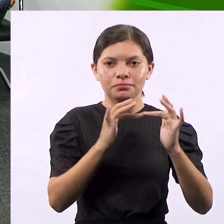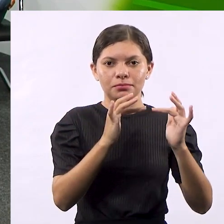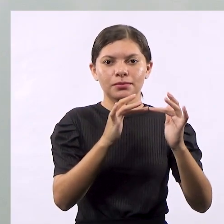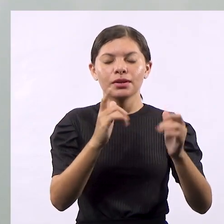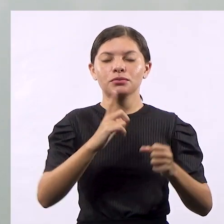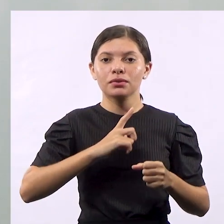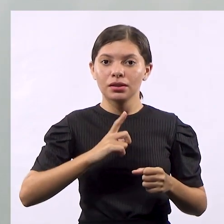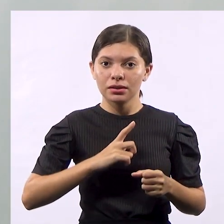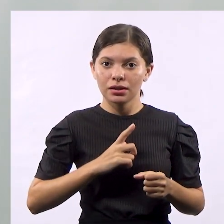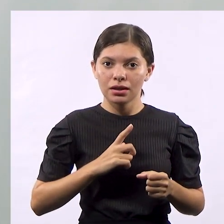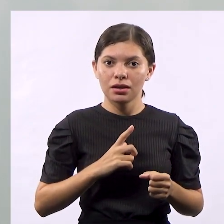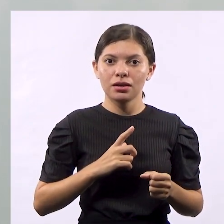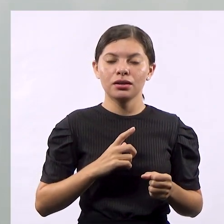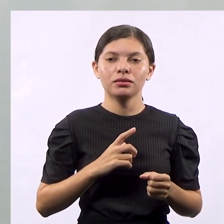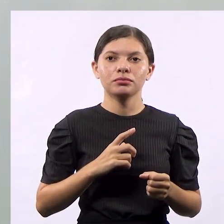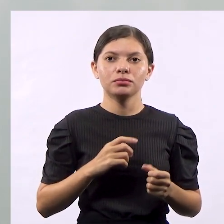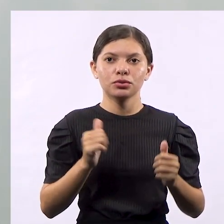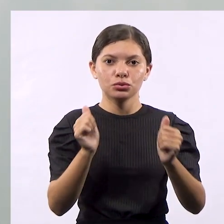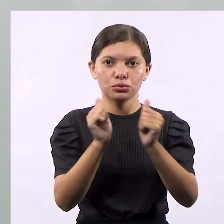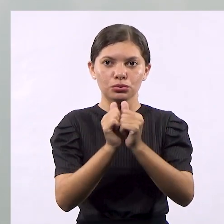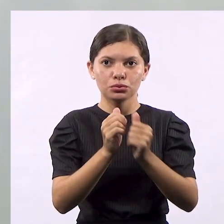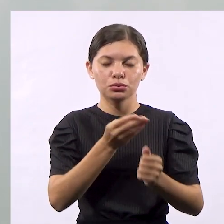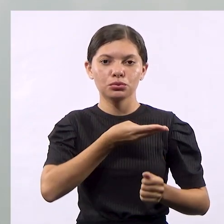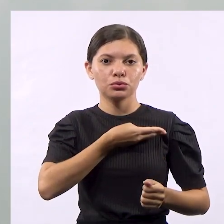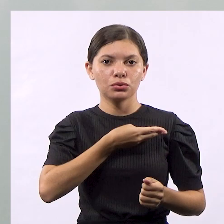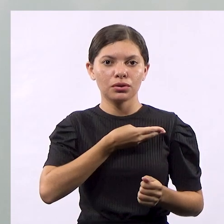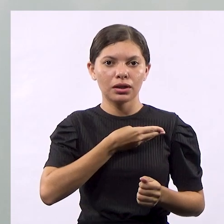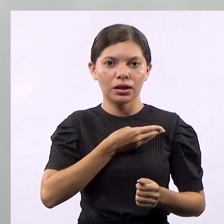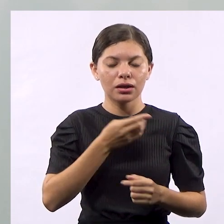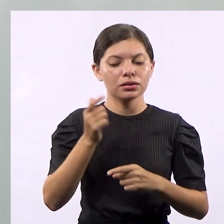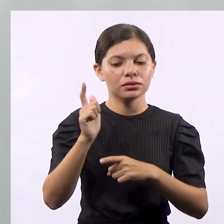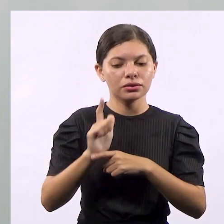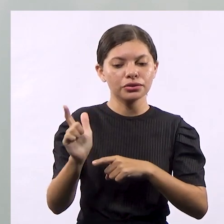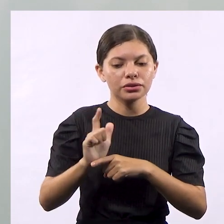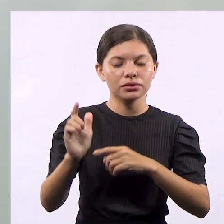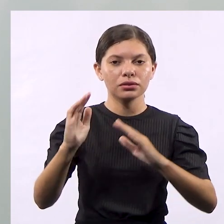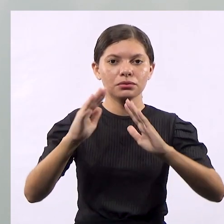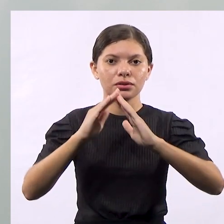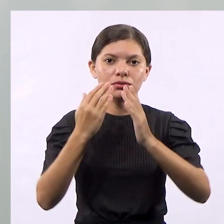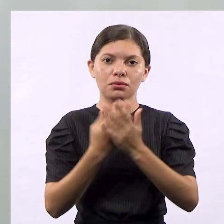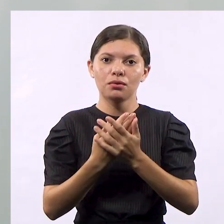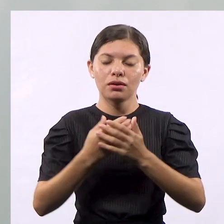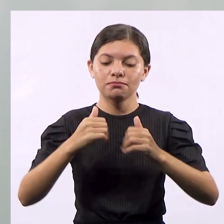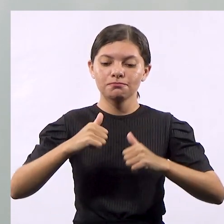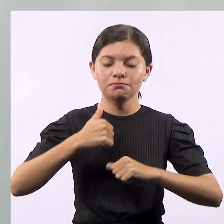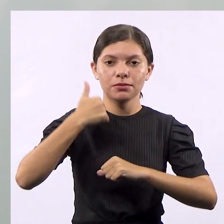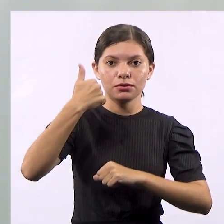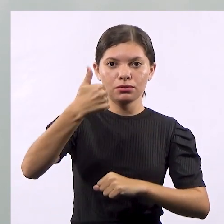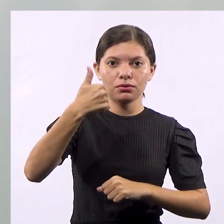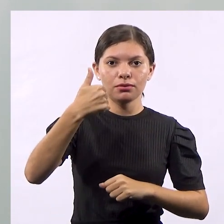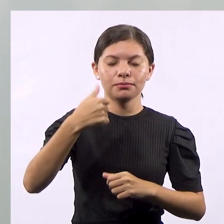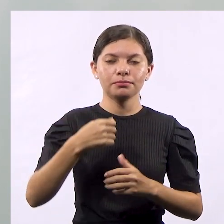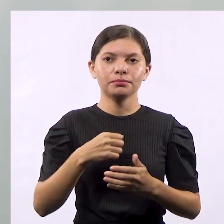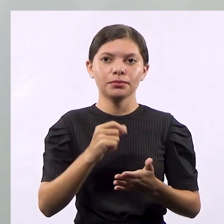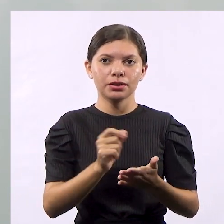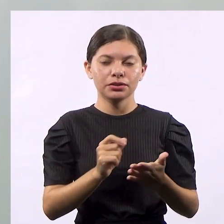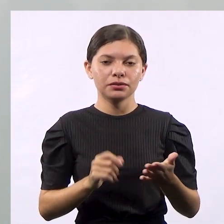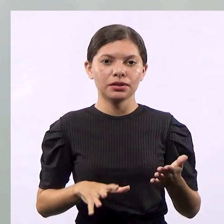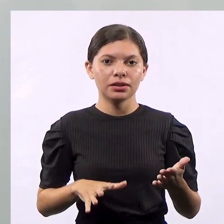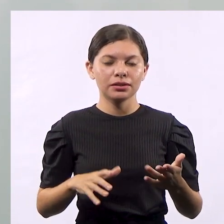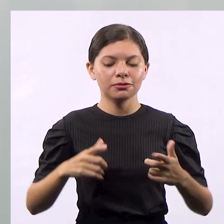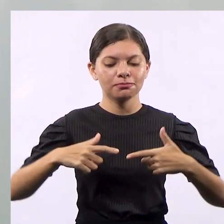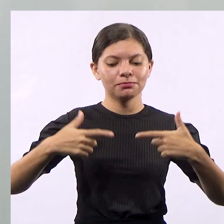estabelecer esse contato, né, entre os colegas e entre a gestão da escola para o melhor rendimento da atividade que está